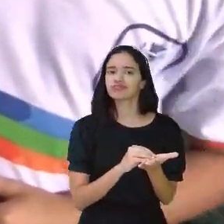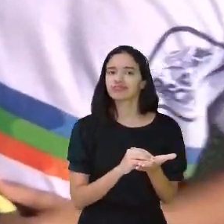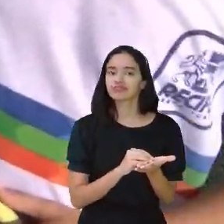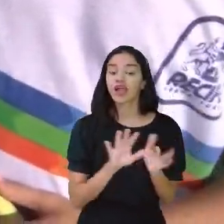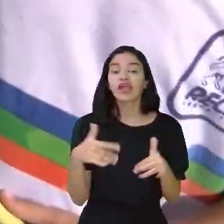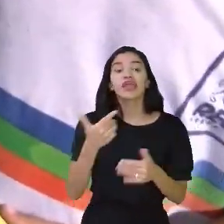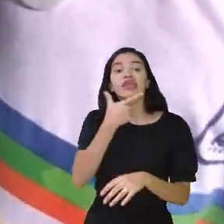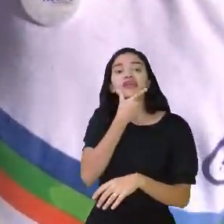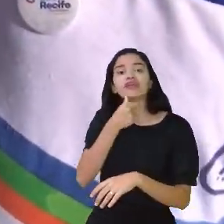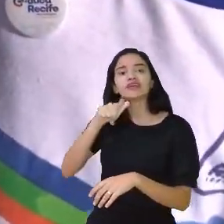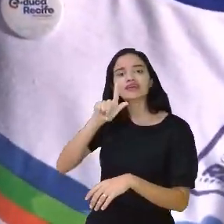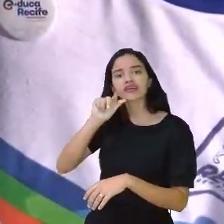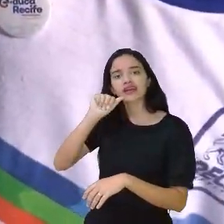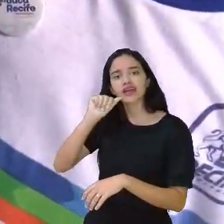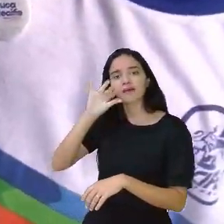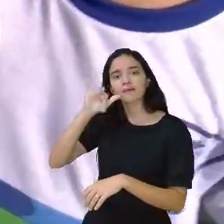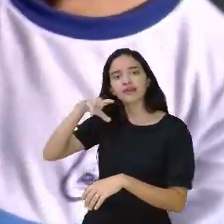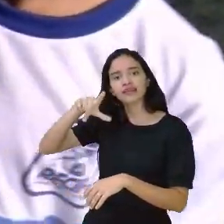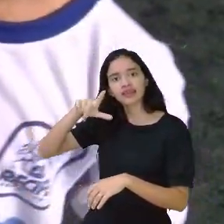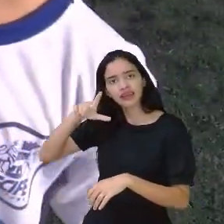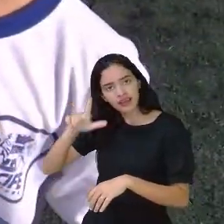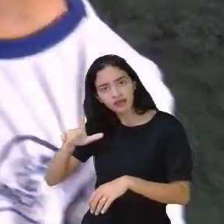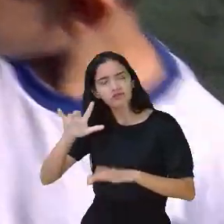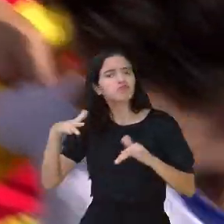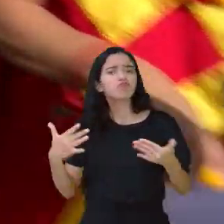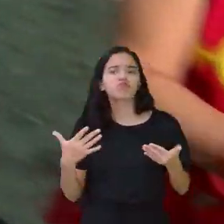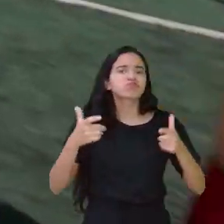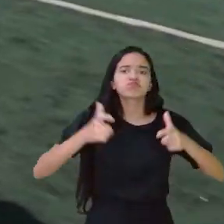Gabriel vem para casa